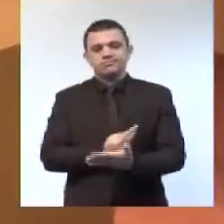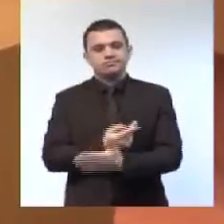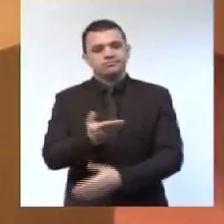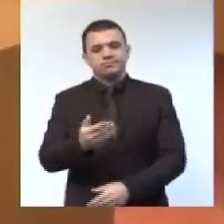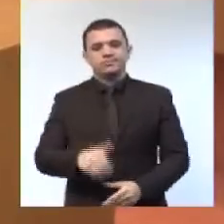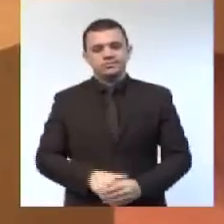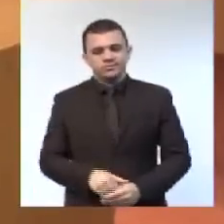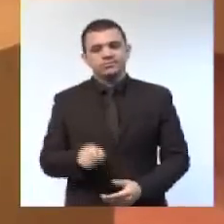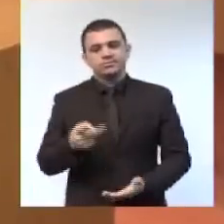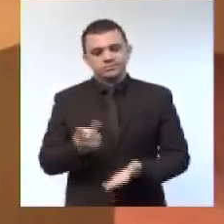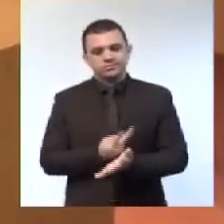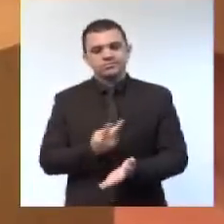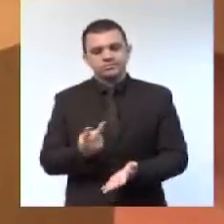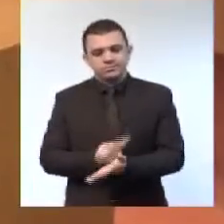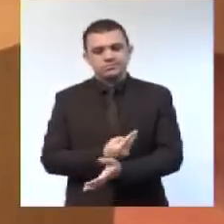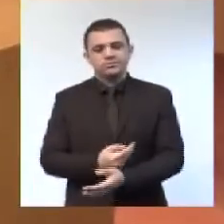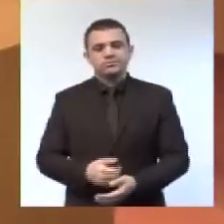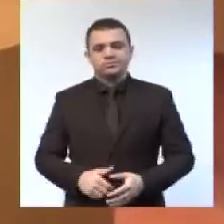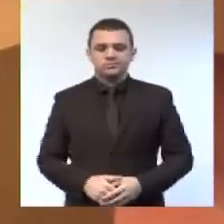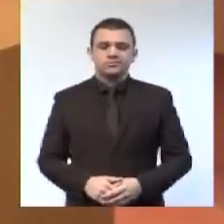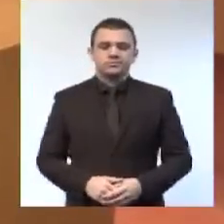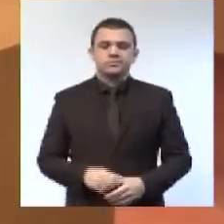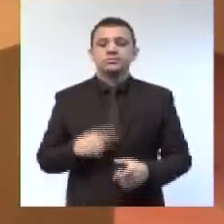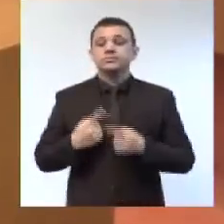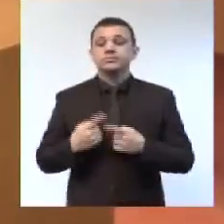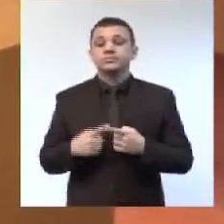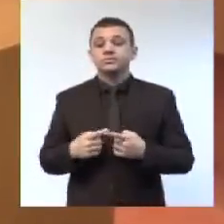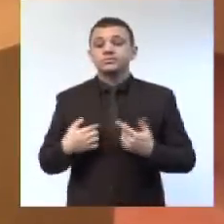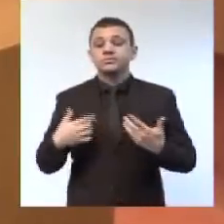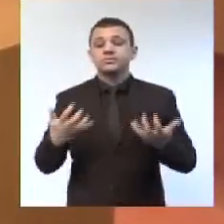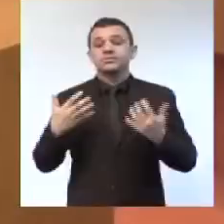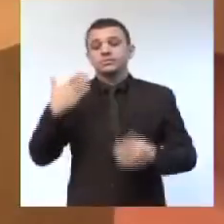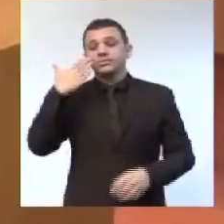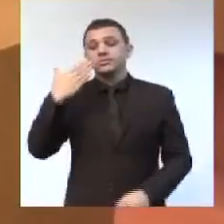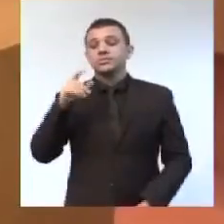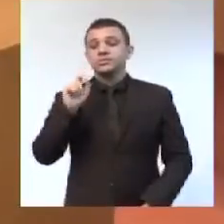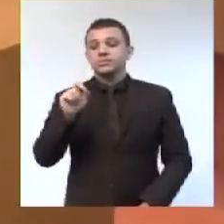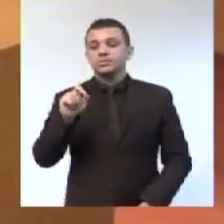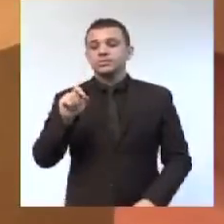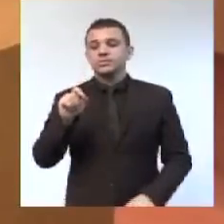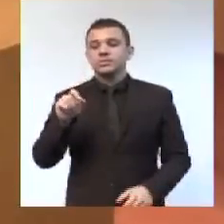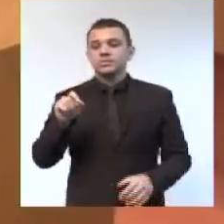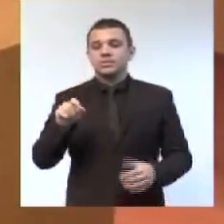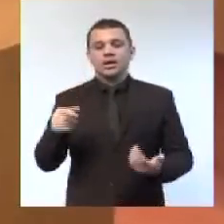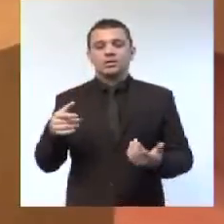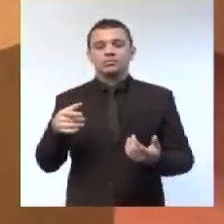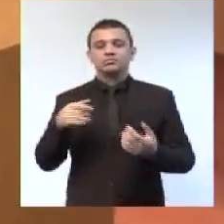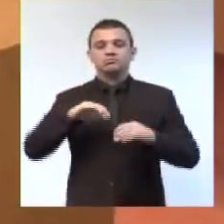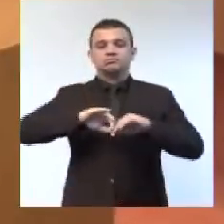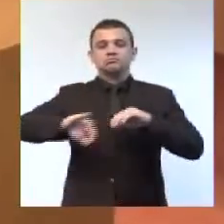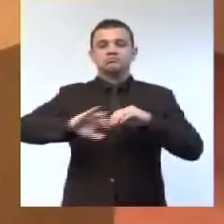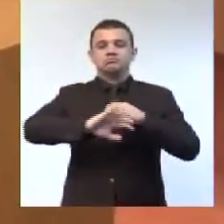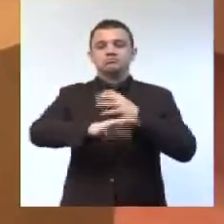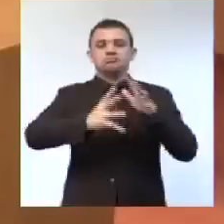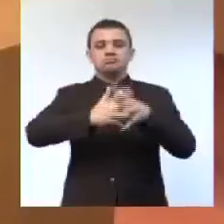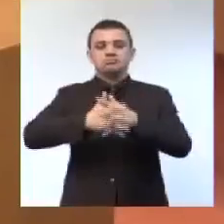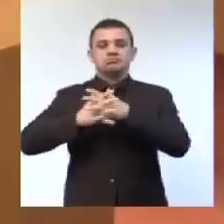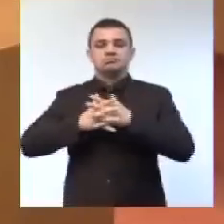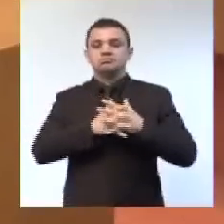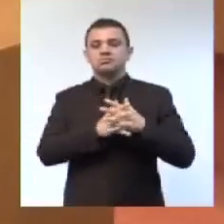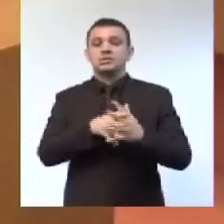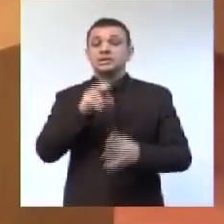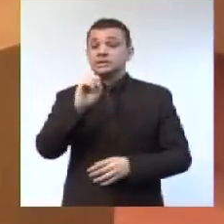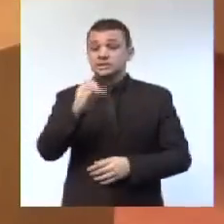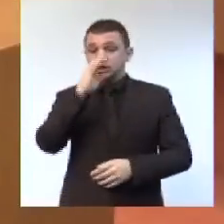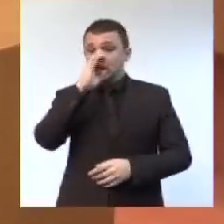A senhora errou. Para mostrar, deputada, que desagregador, se a senhora pode acusar alguém,